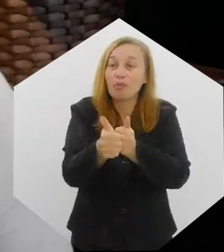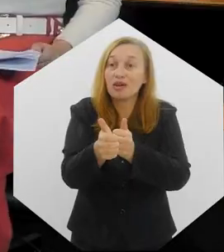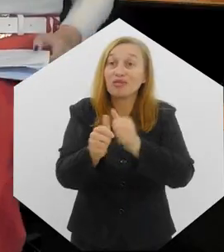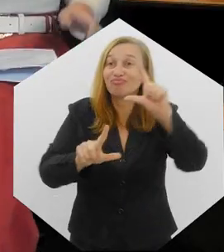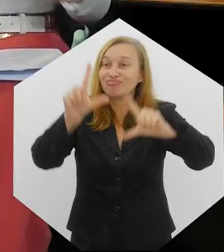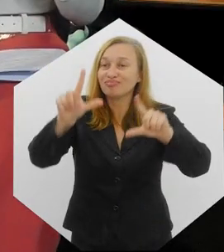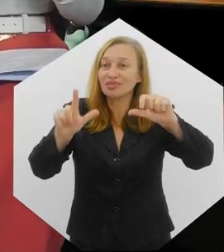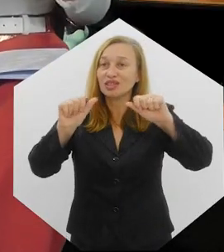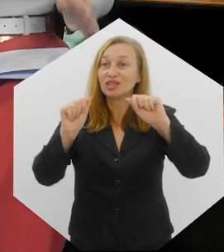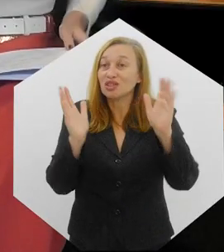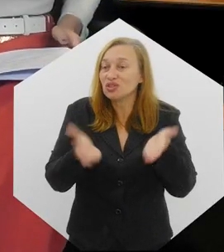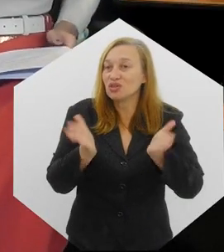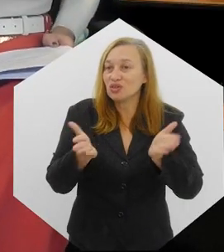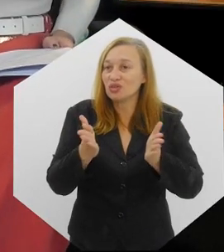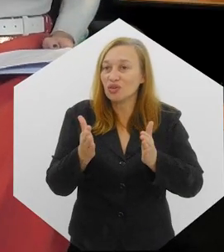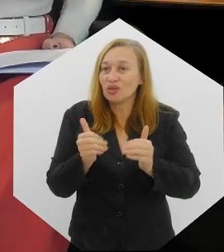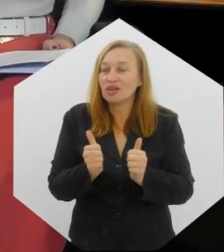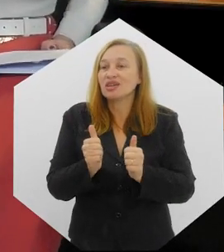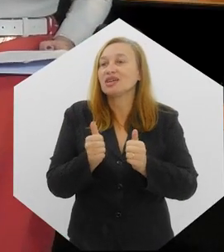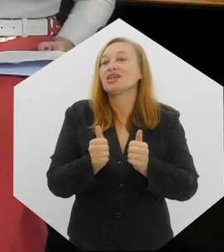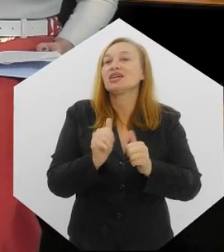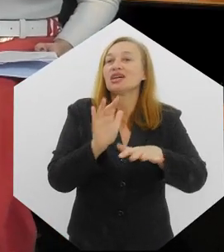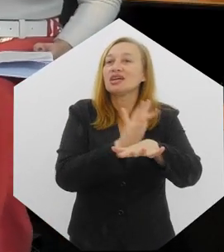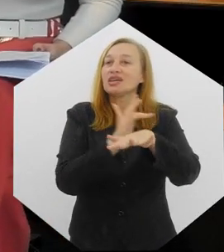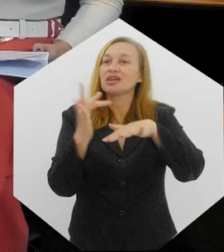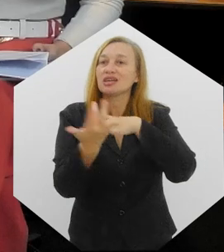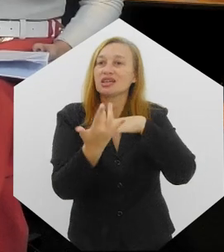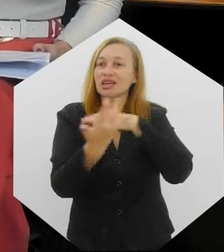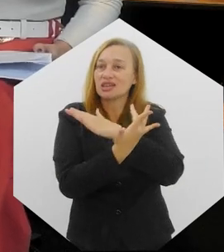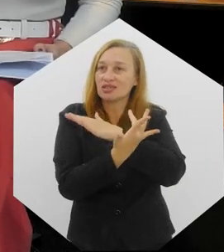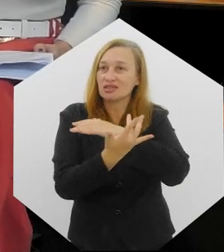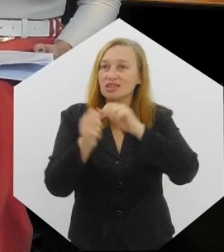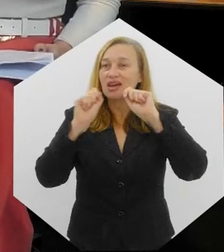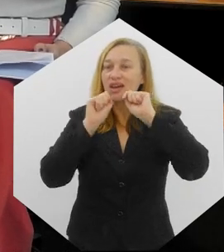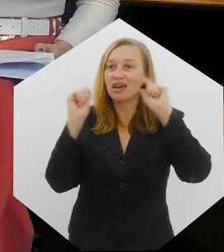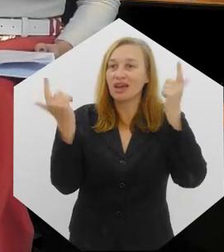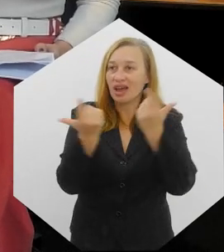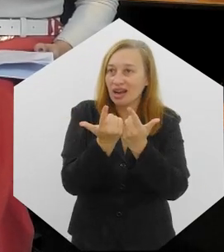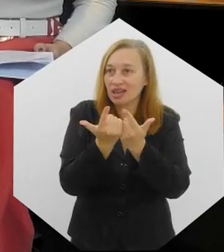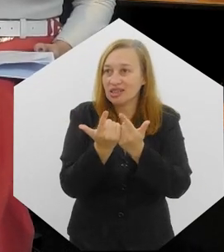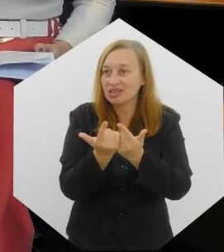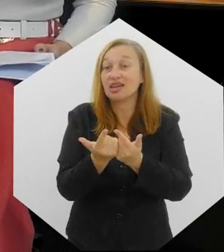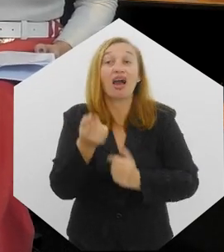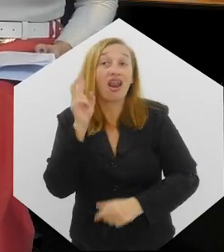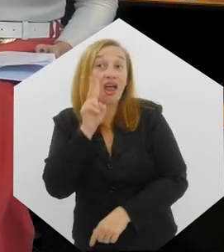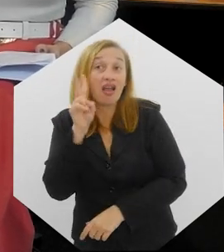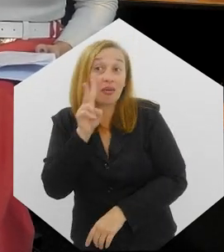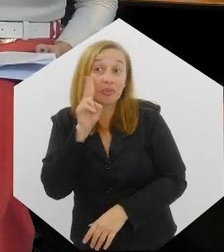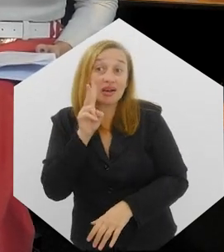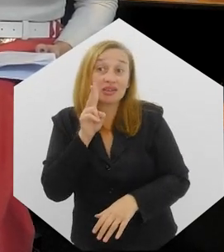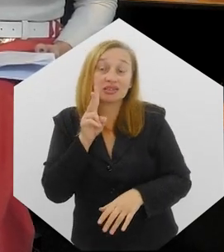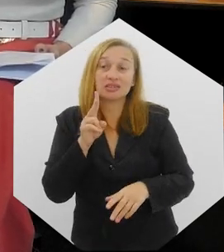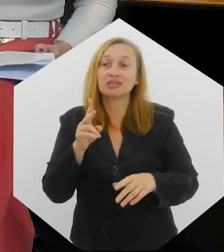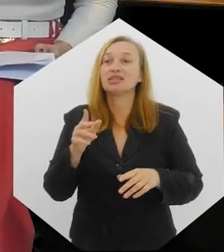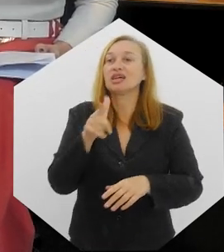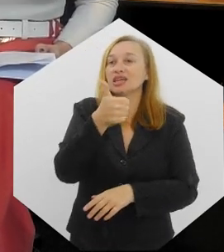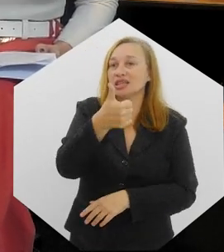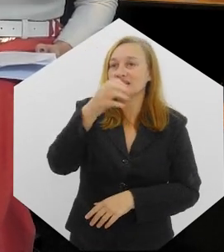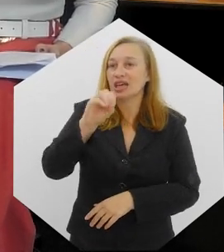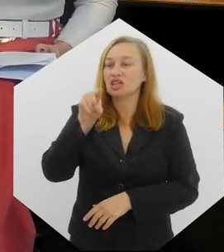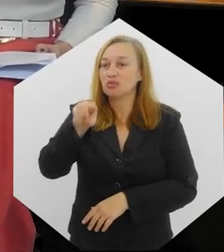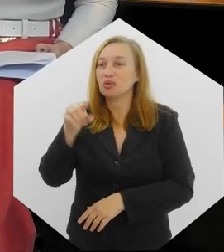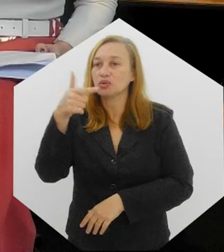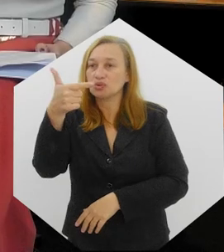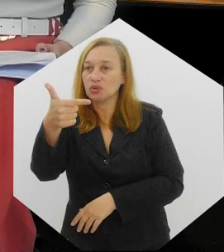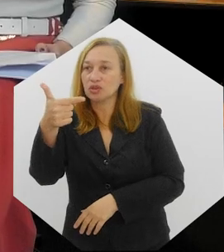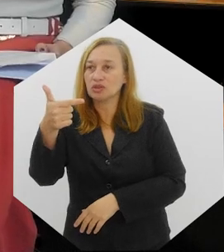uma próxima. E muito obrigada a você que acompanhou o programa de hoje. Continue ligado na programação da TV Alerj e também nas nossas redes sociais.